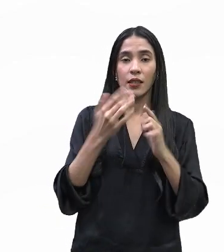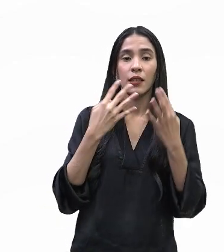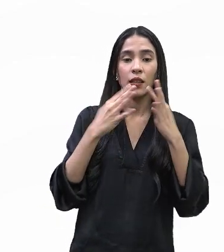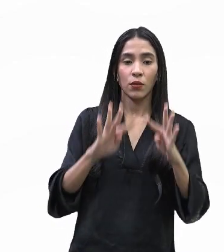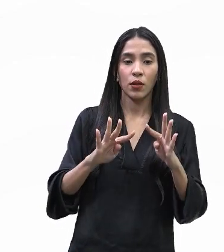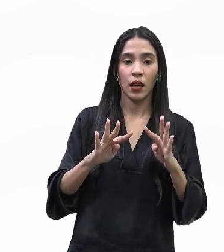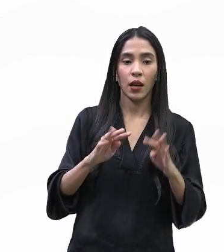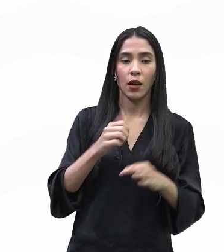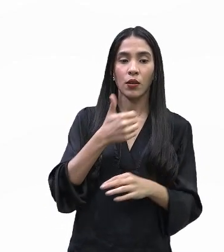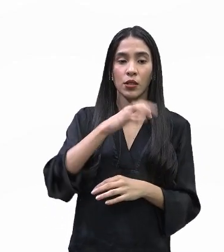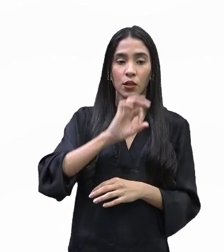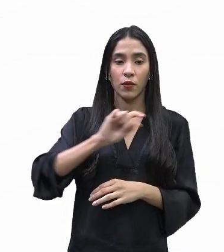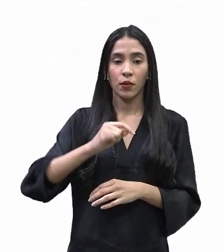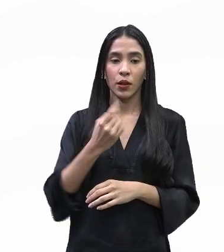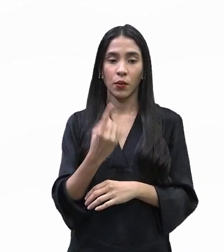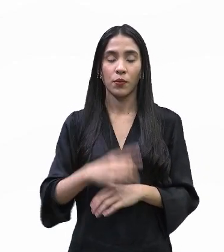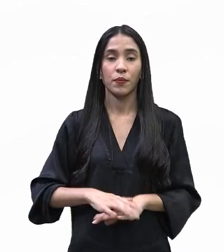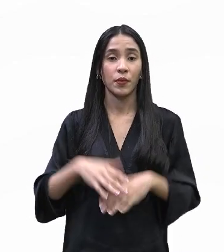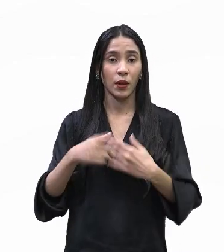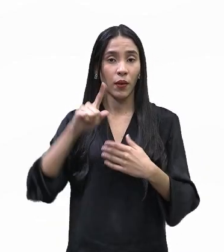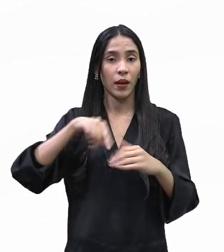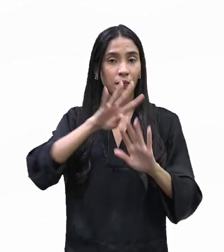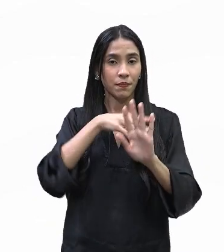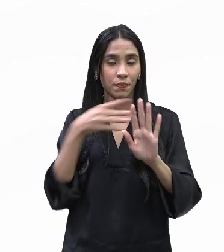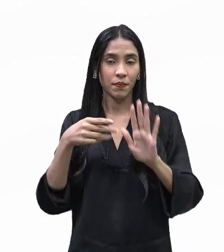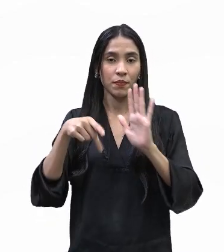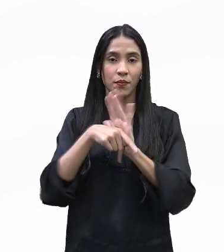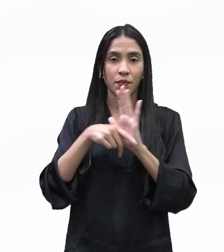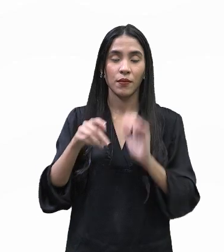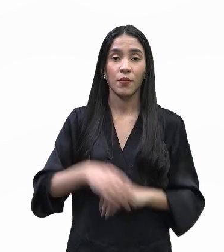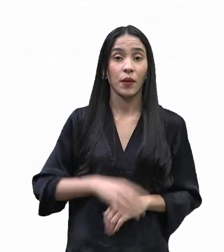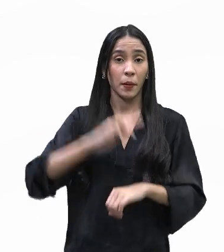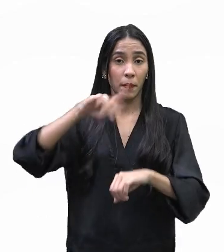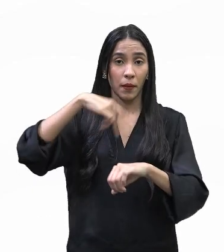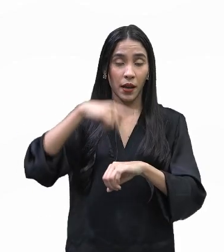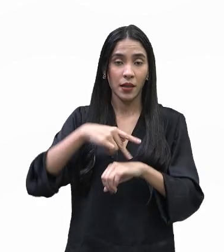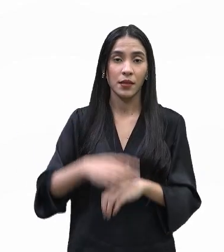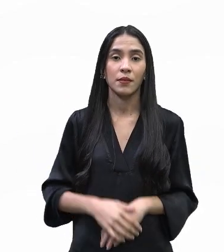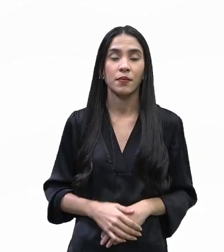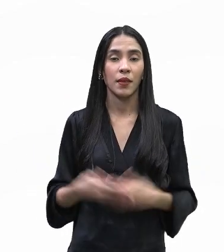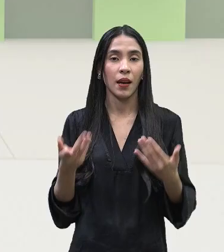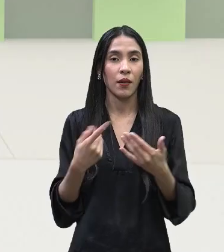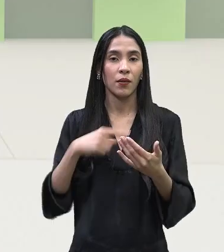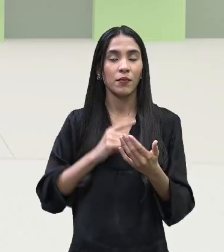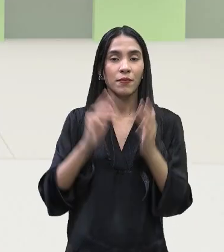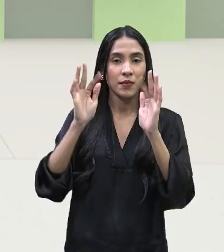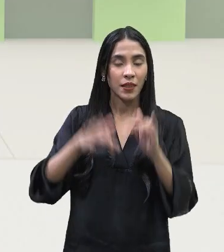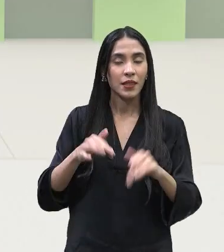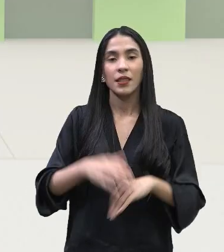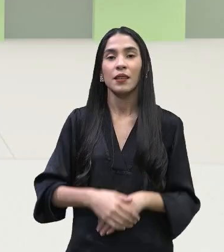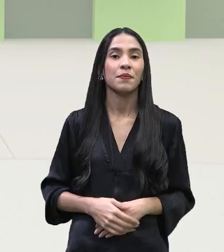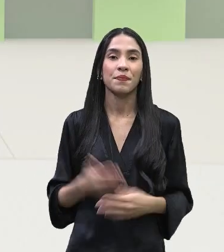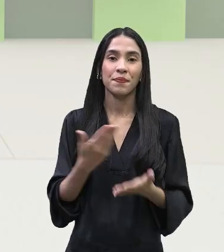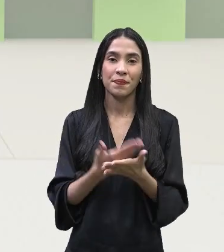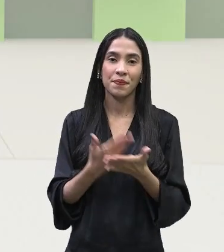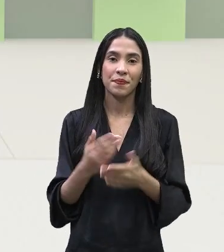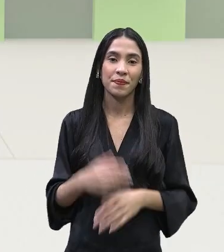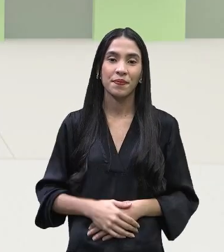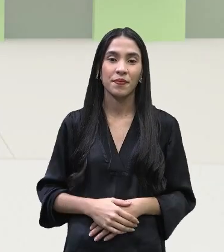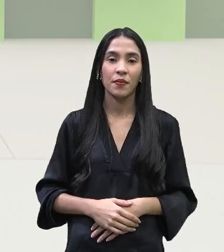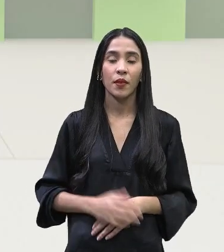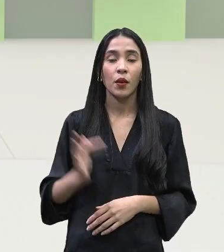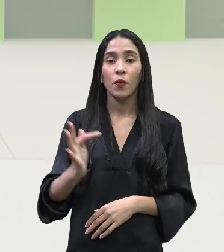nosso esqueminha da nossa matriz energética do nosso país. E aí, agora para a gente finalizar, né, a aula de hoje, o futuro